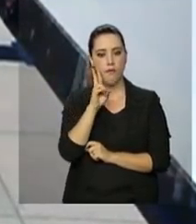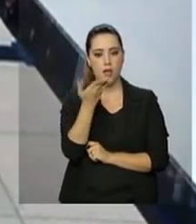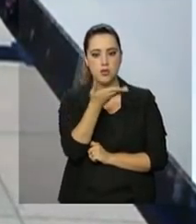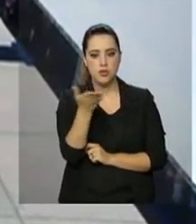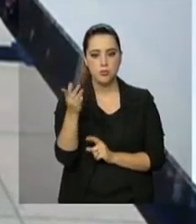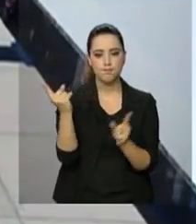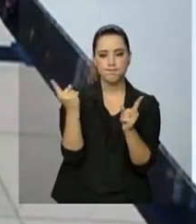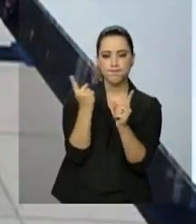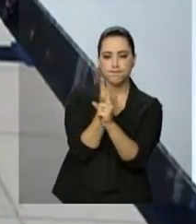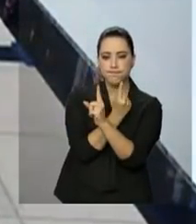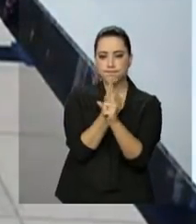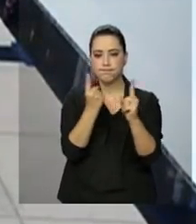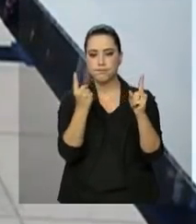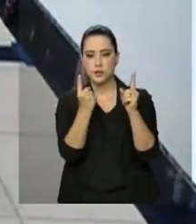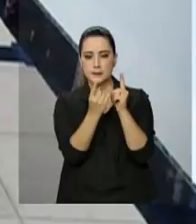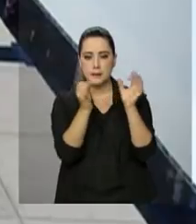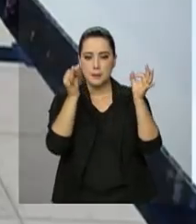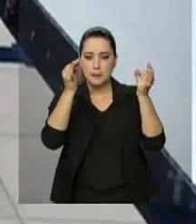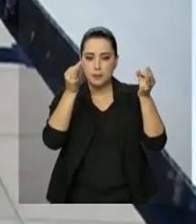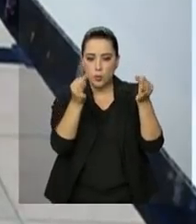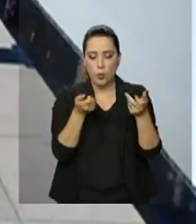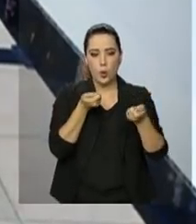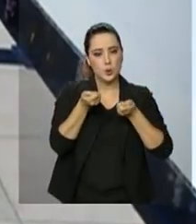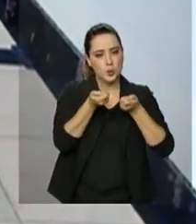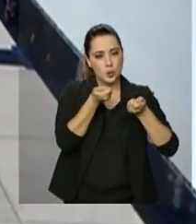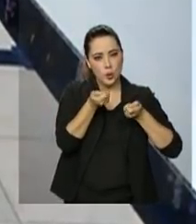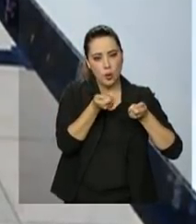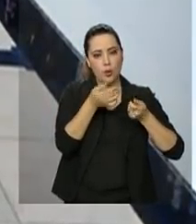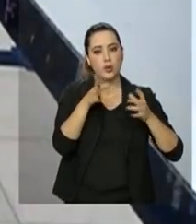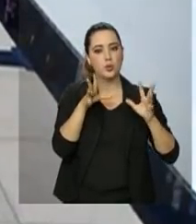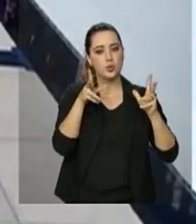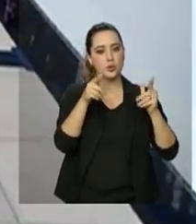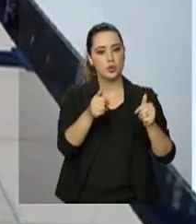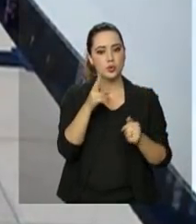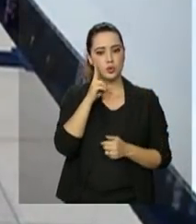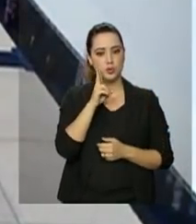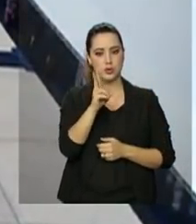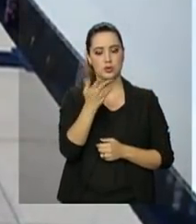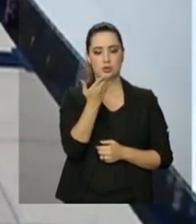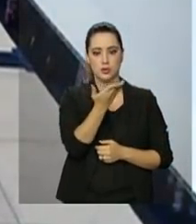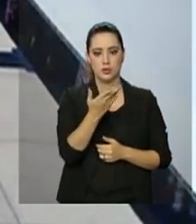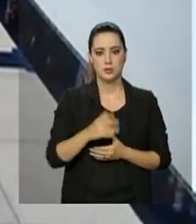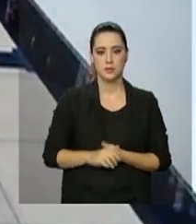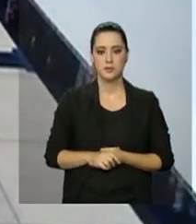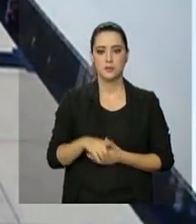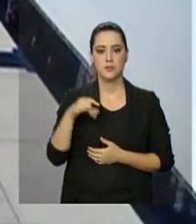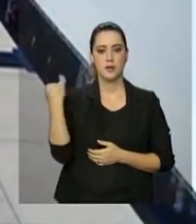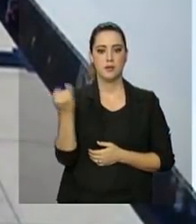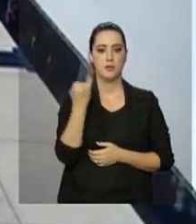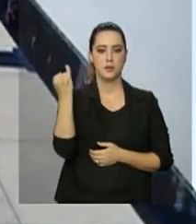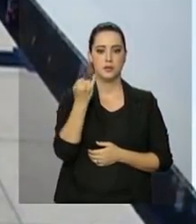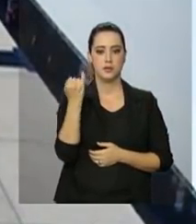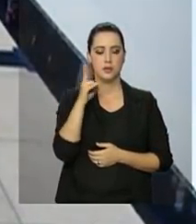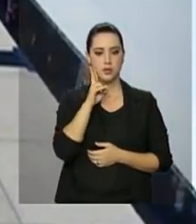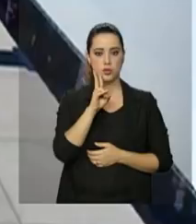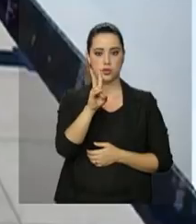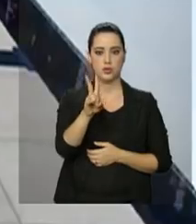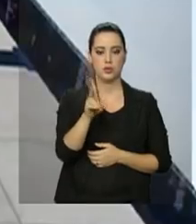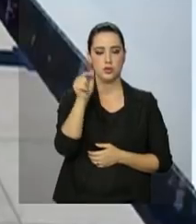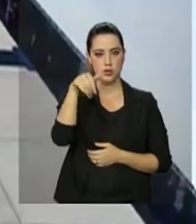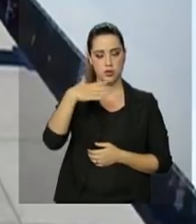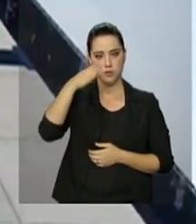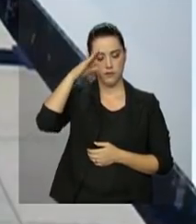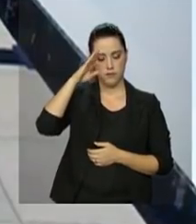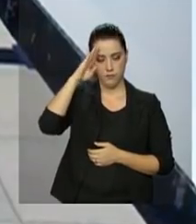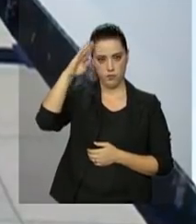todo um controle do que vai ser feito. E isso é muito importante como peça fundamental ali, não só o